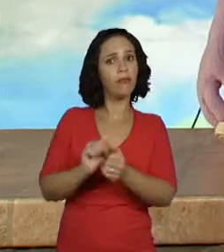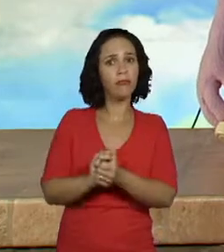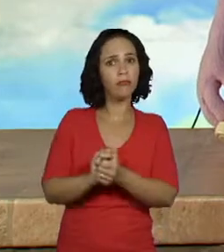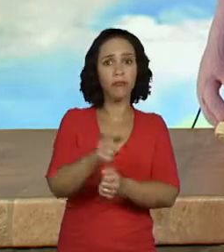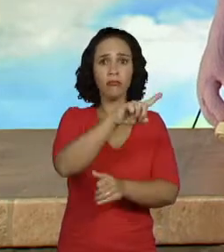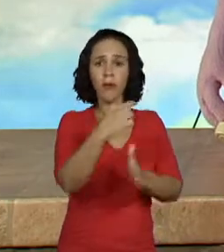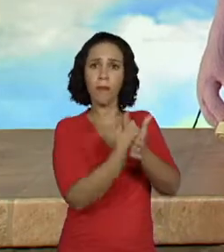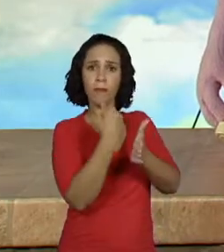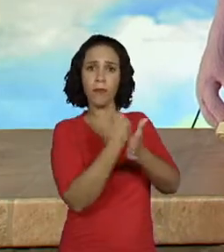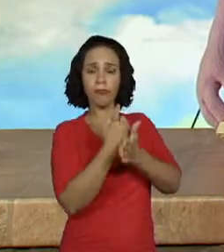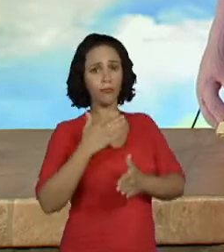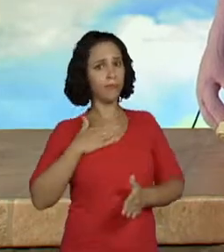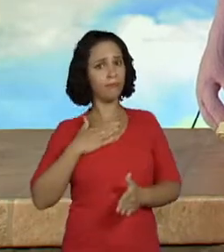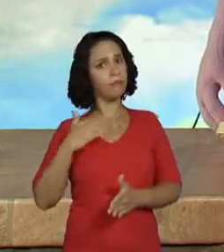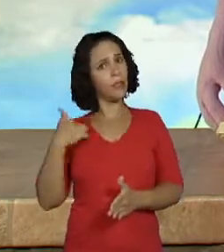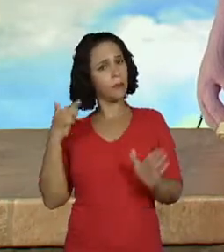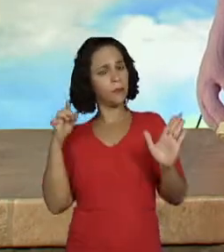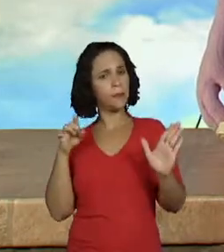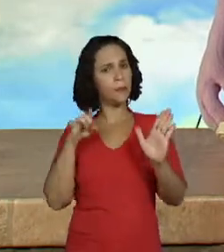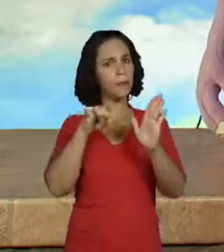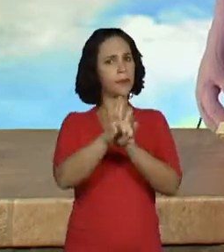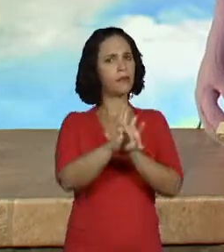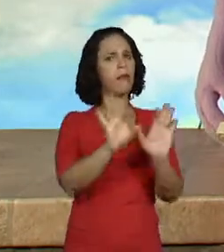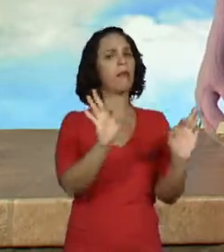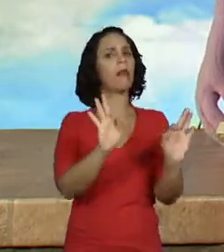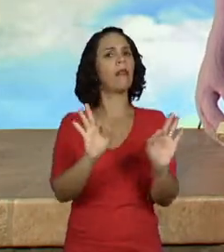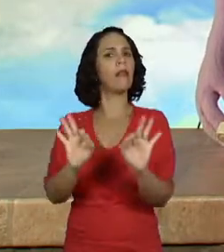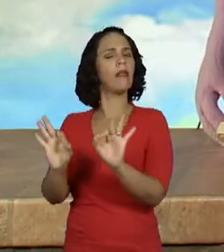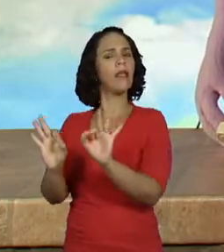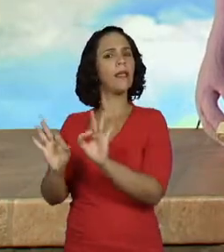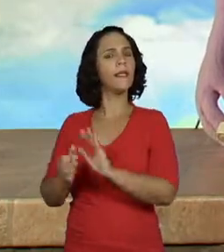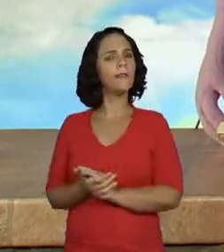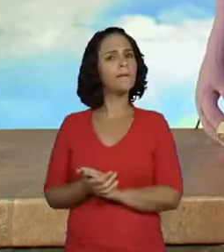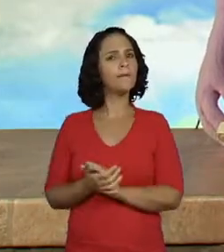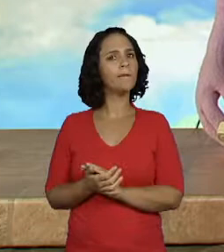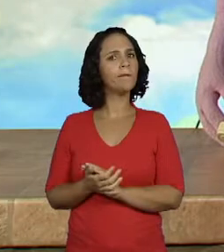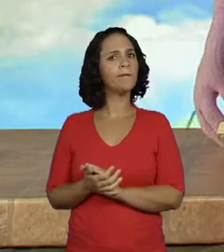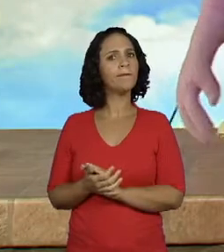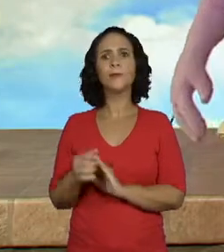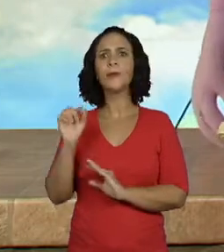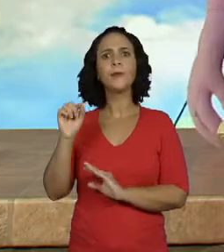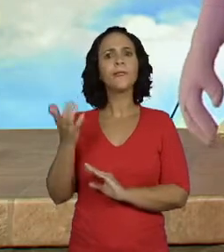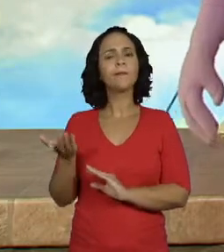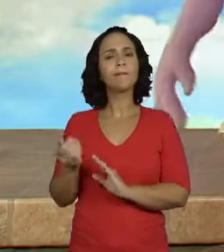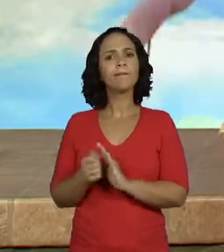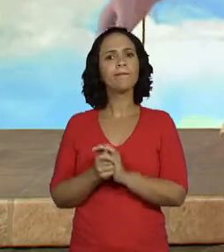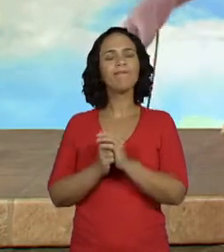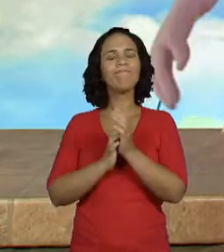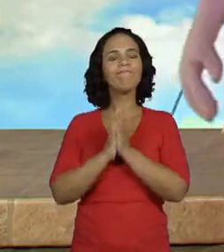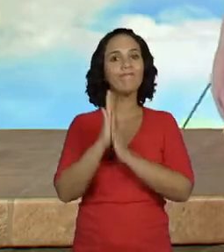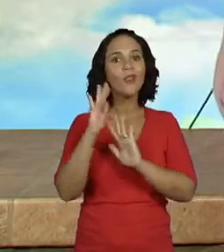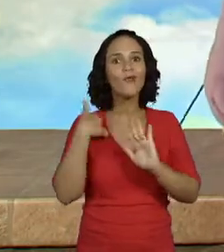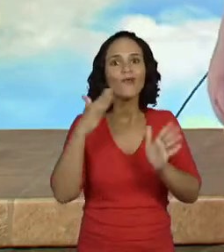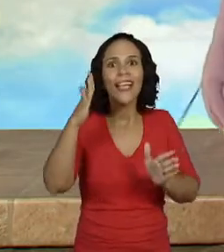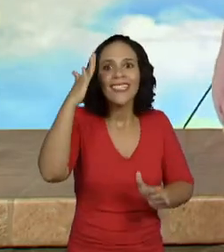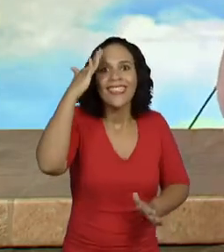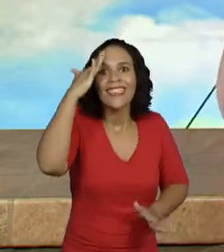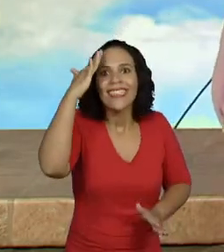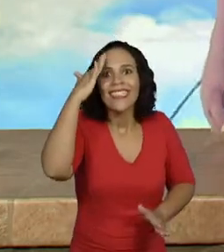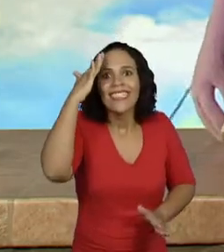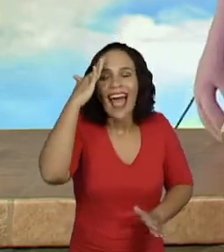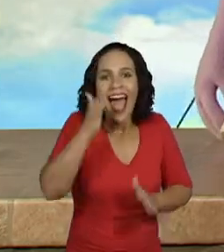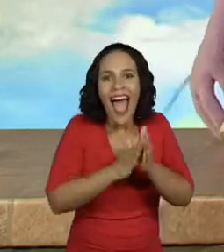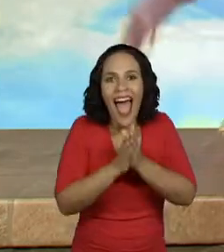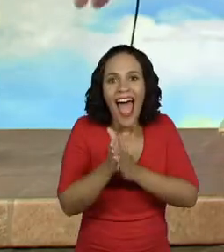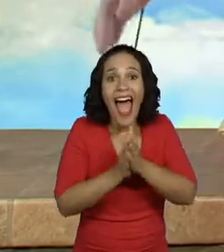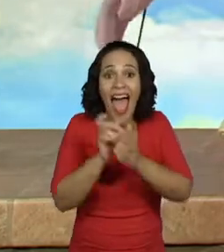Todos perguntam por mim, mas não pergunto por ninguém. Já sei!